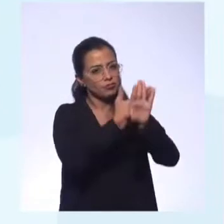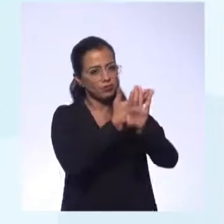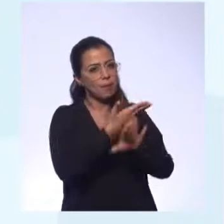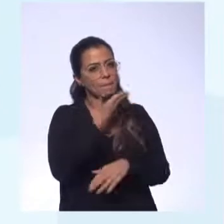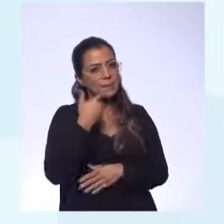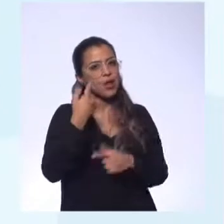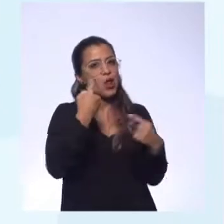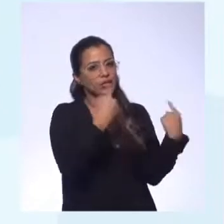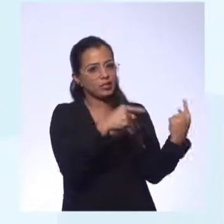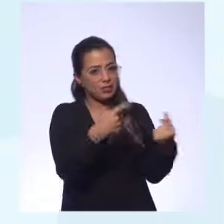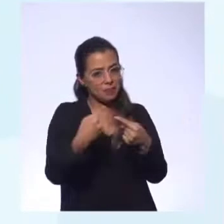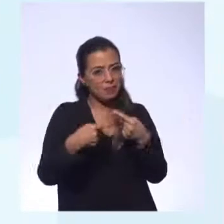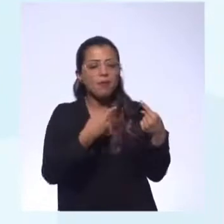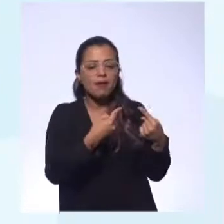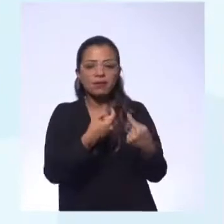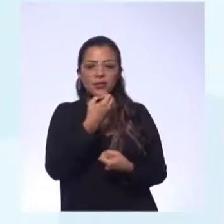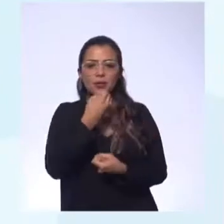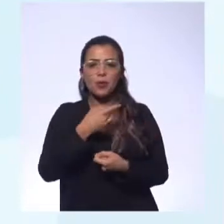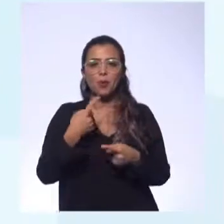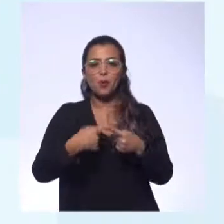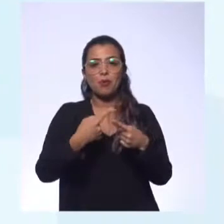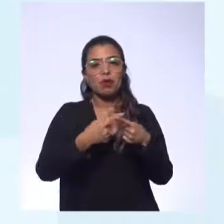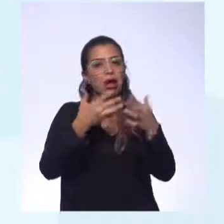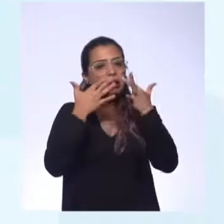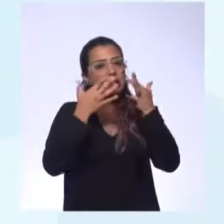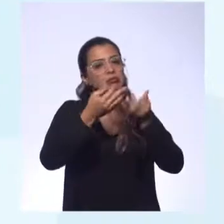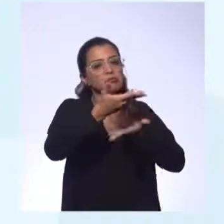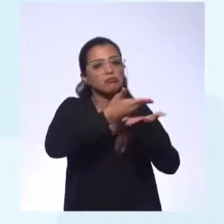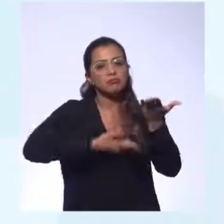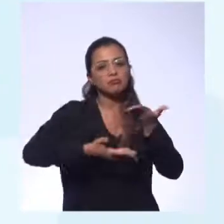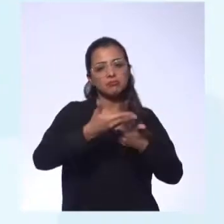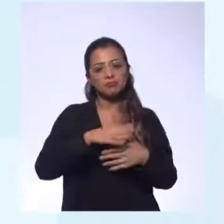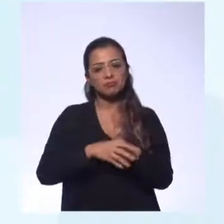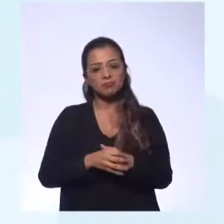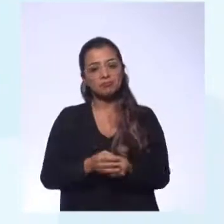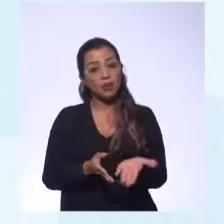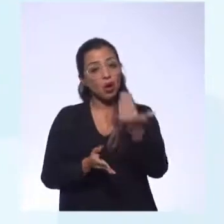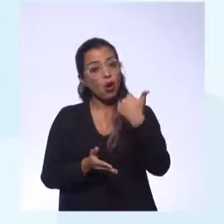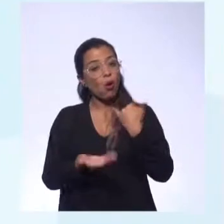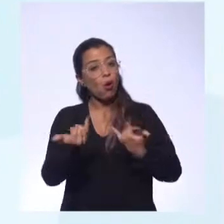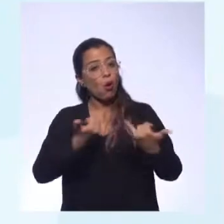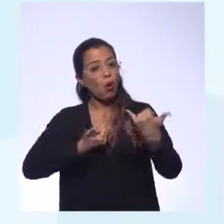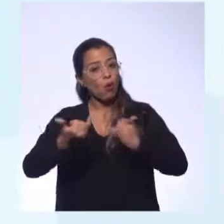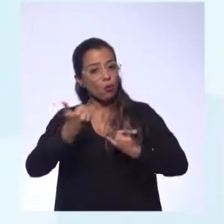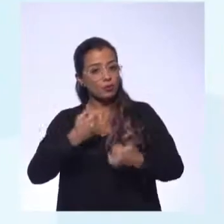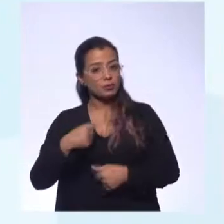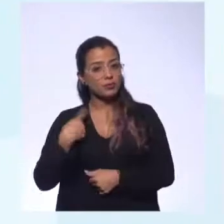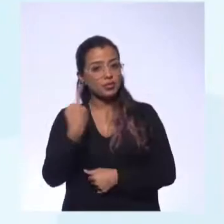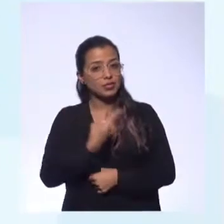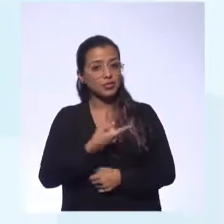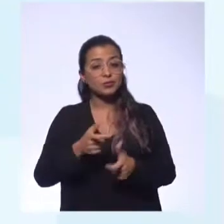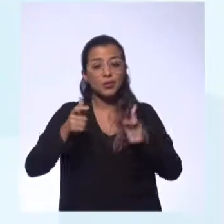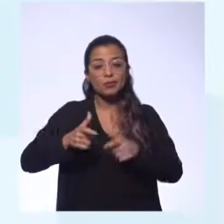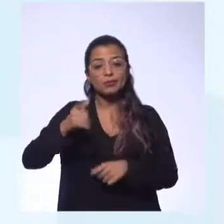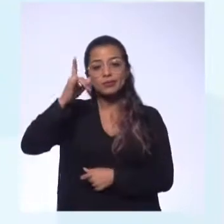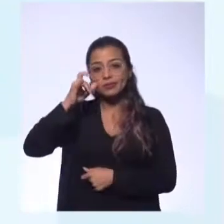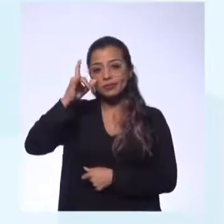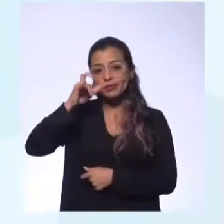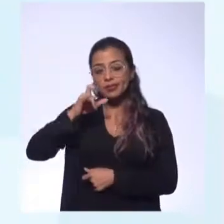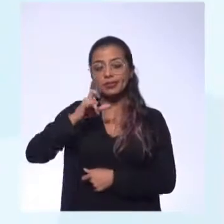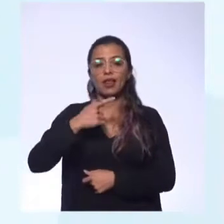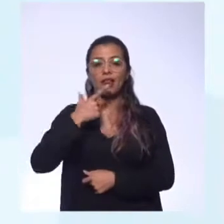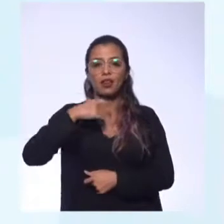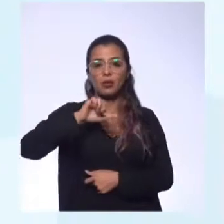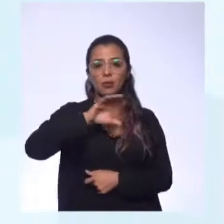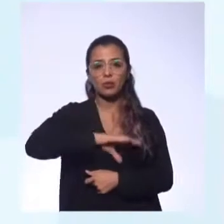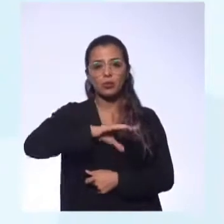debate é maravilhoso, que vai fazer ter essa educação de ouvir o outro e tal. Conte para nós como foi essa experiência lá no nosso Instagram, Língua